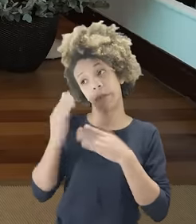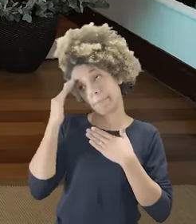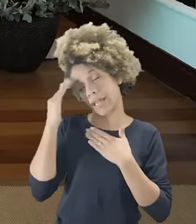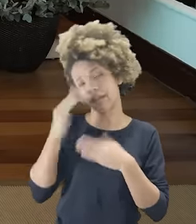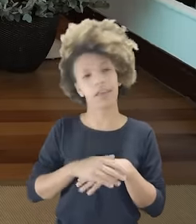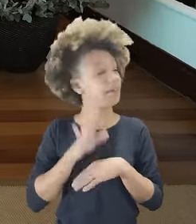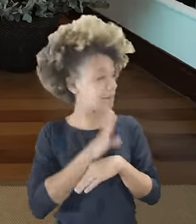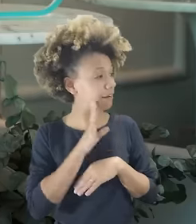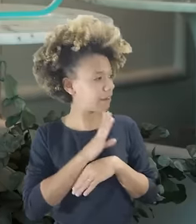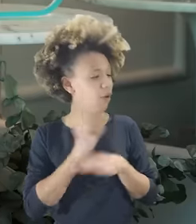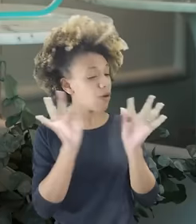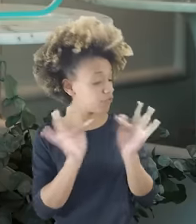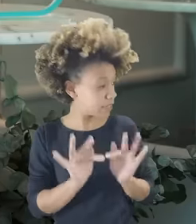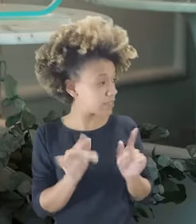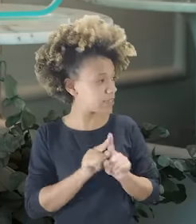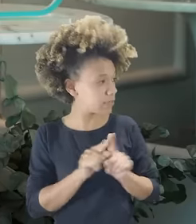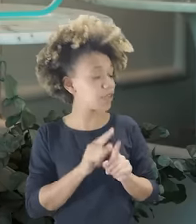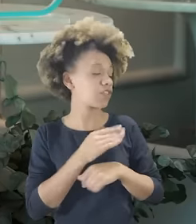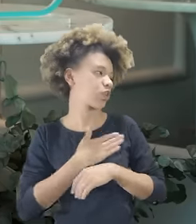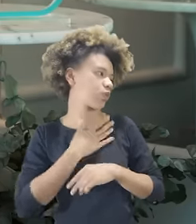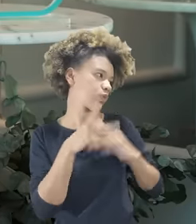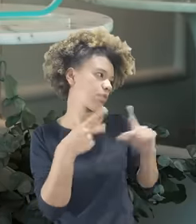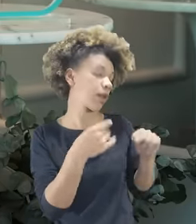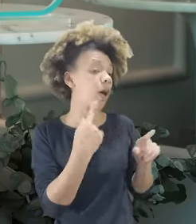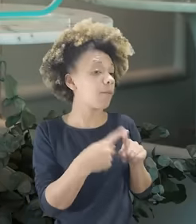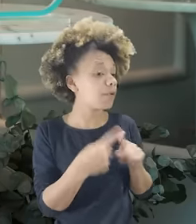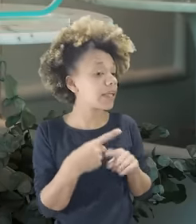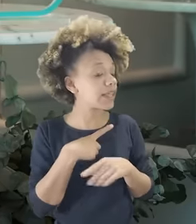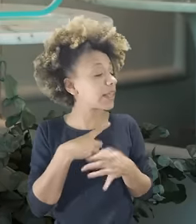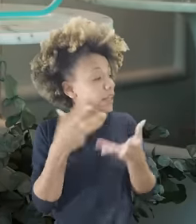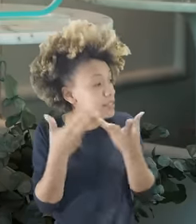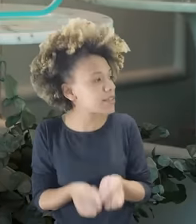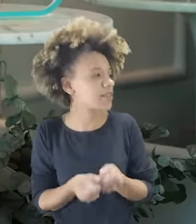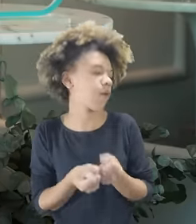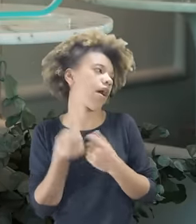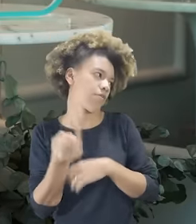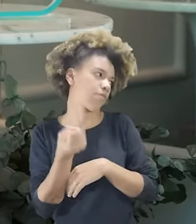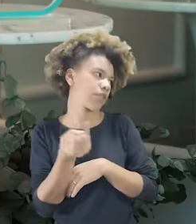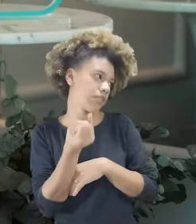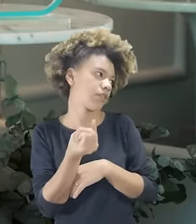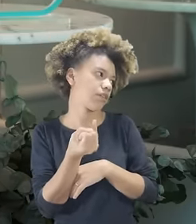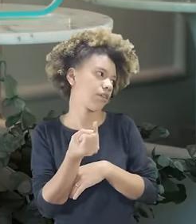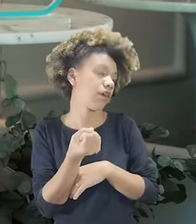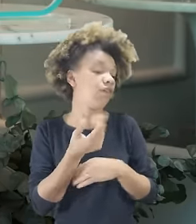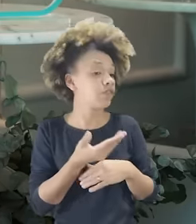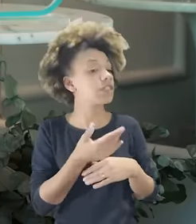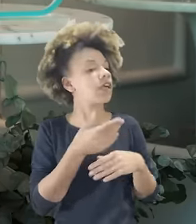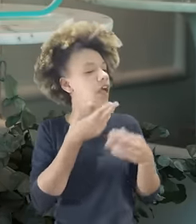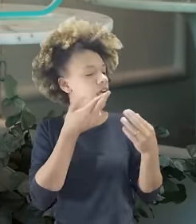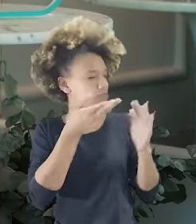imagina fico feliz assim de ter gostado presente Porque ter a sua aceitação é muito importante né você é muito